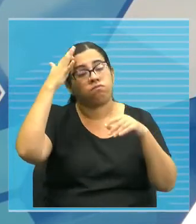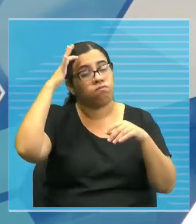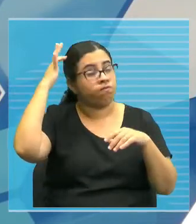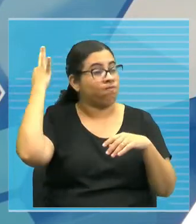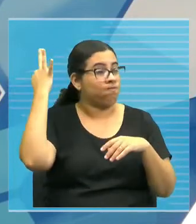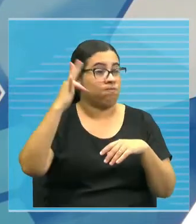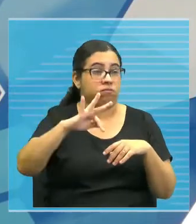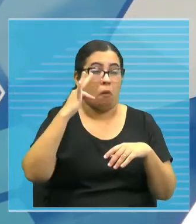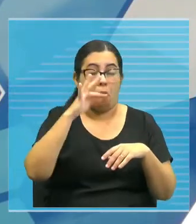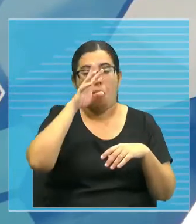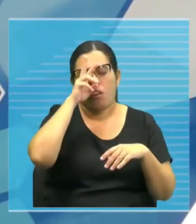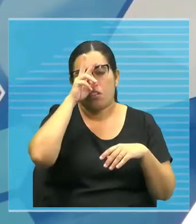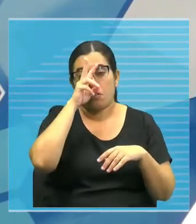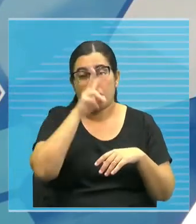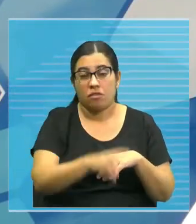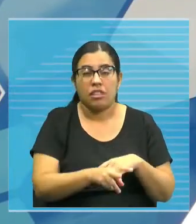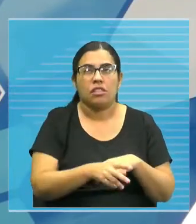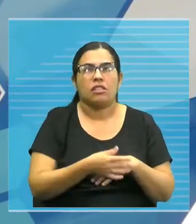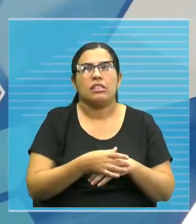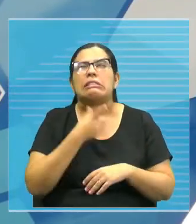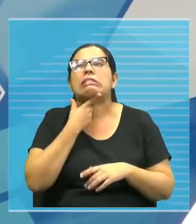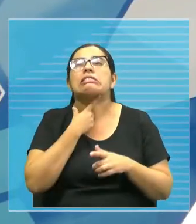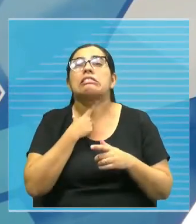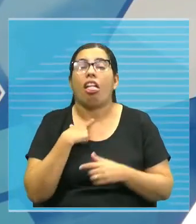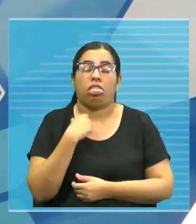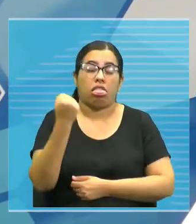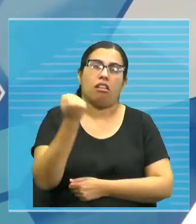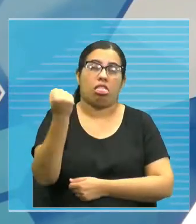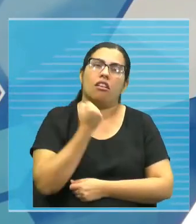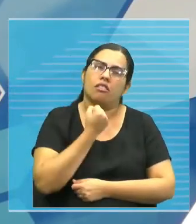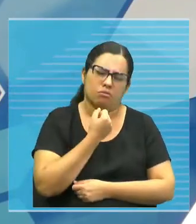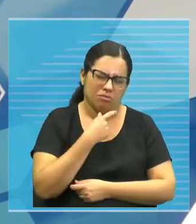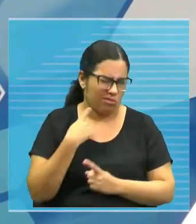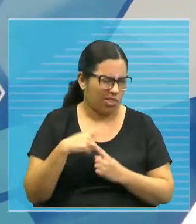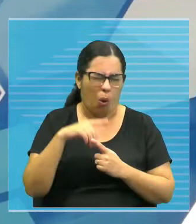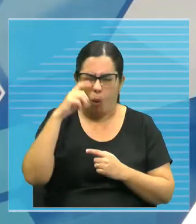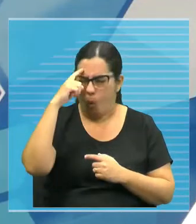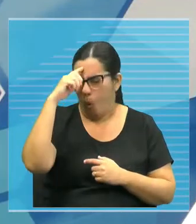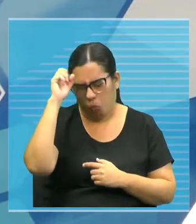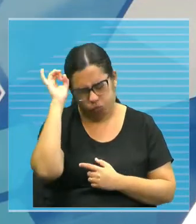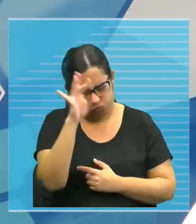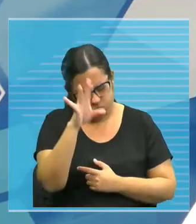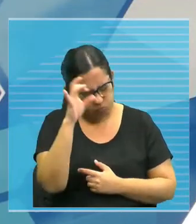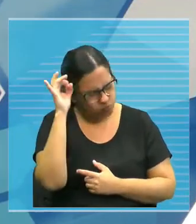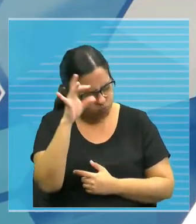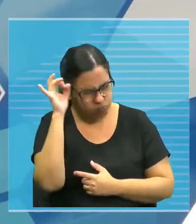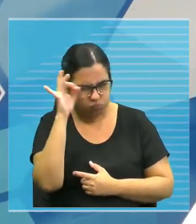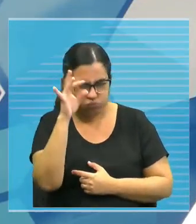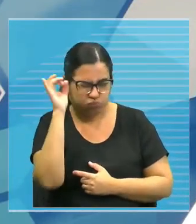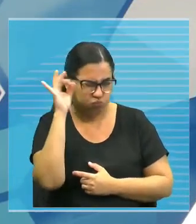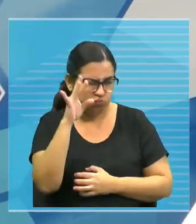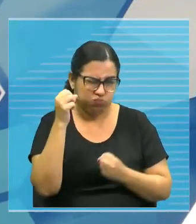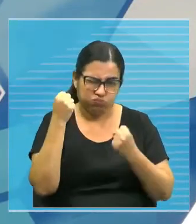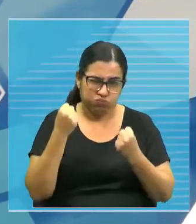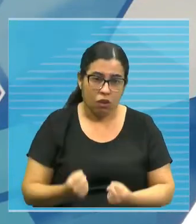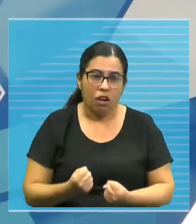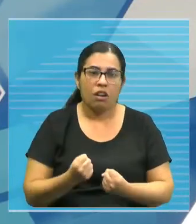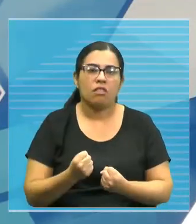praticamente pensar em morrer, sabe? De tanta dor.